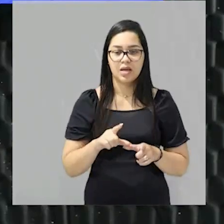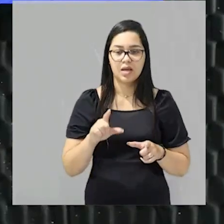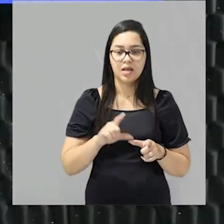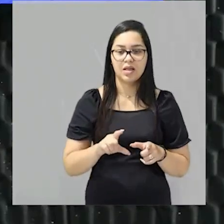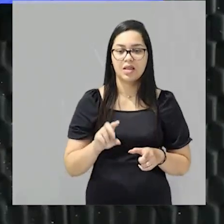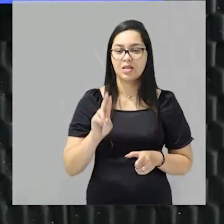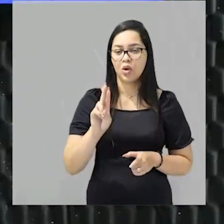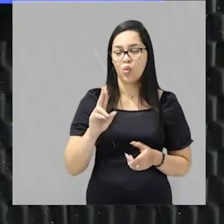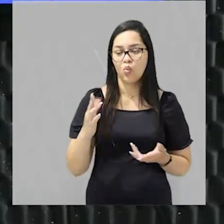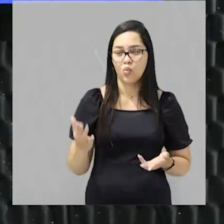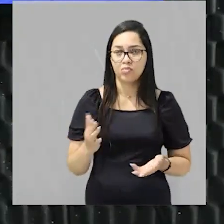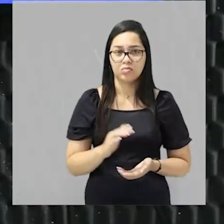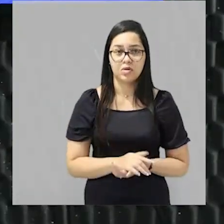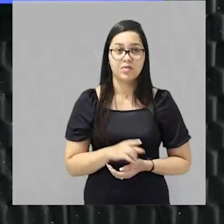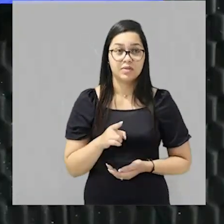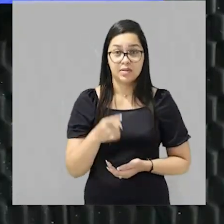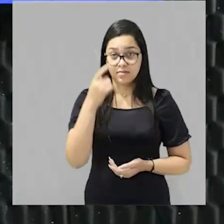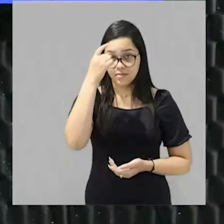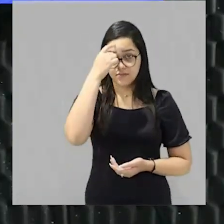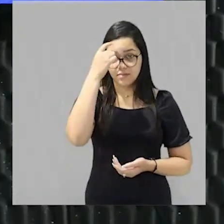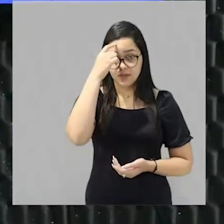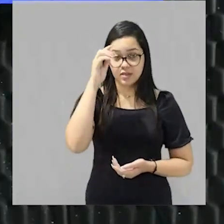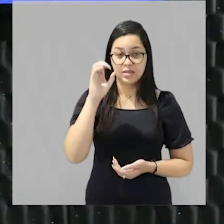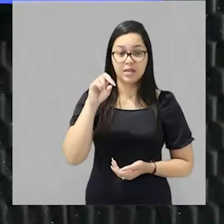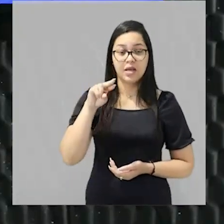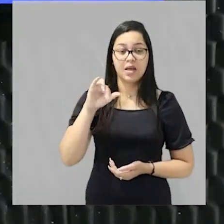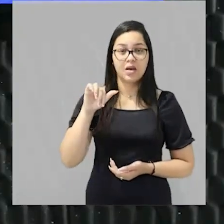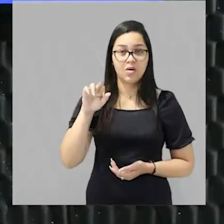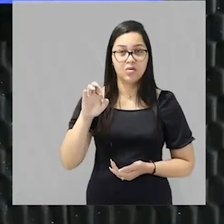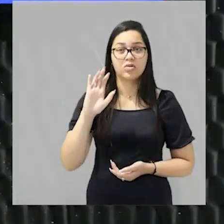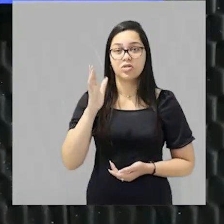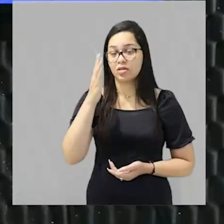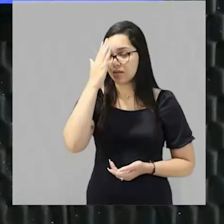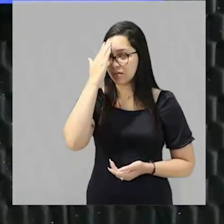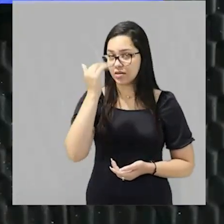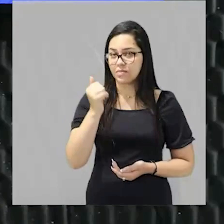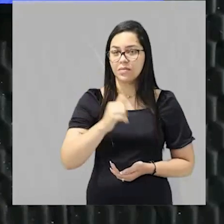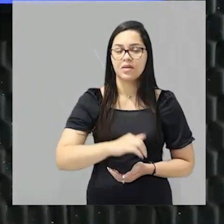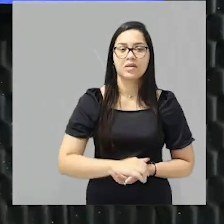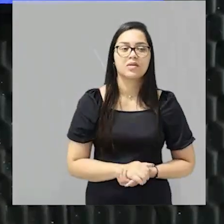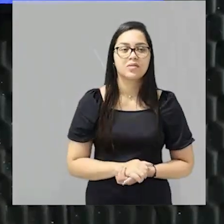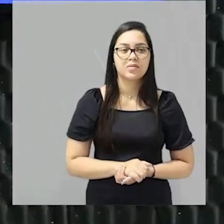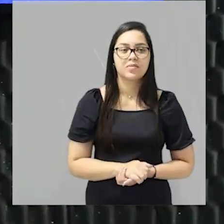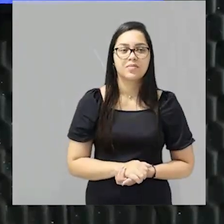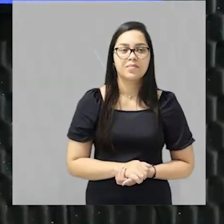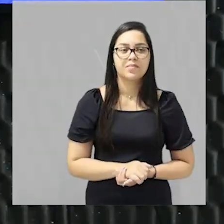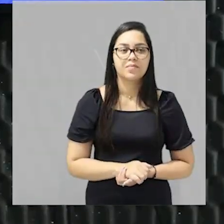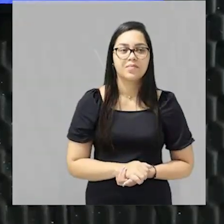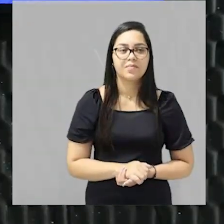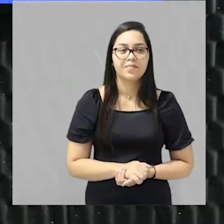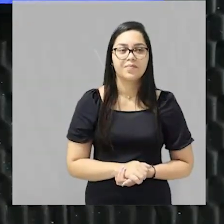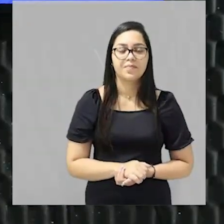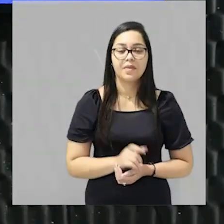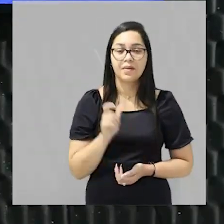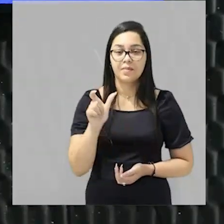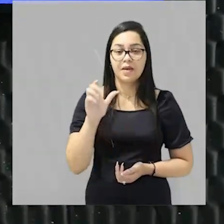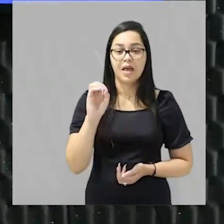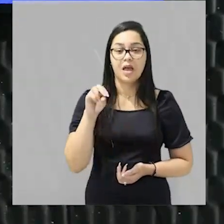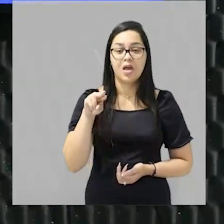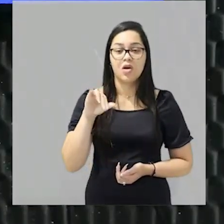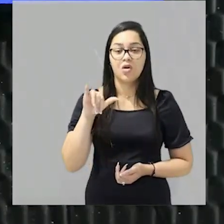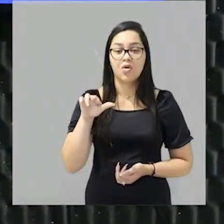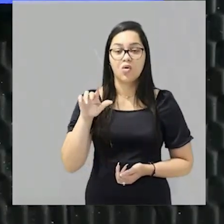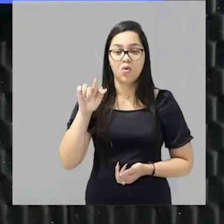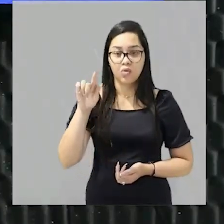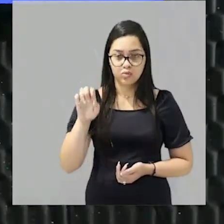expectativas de vida significa que juntos os cônjuges... Gente, é cônjuges, tá? Tem gente que chama cônjuge. Não é